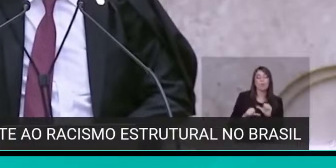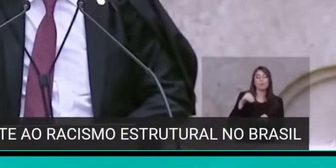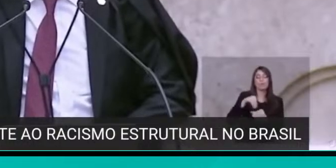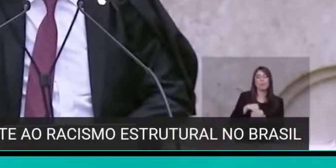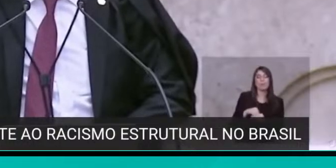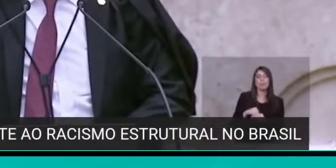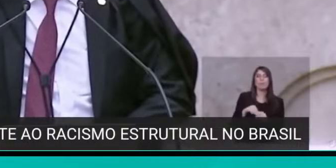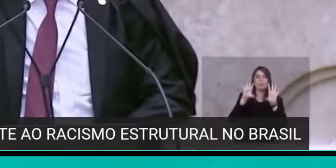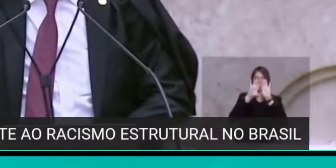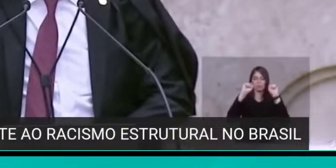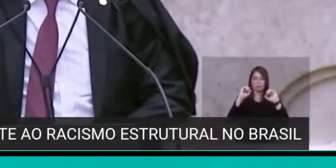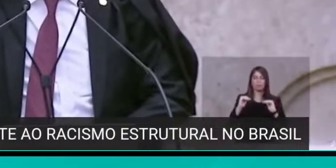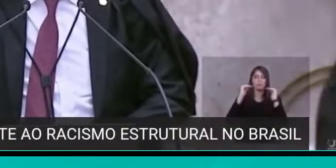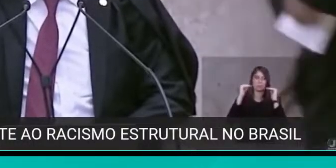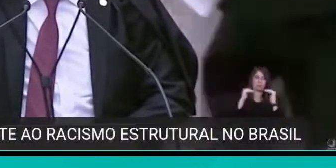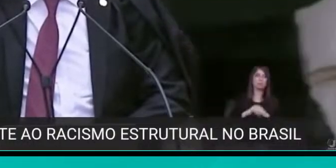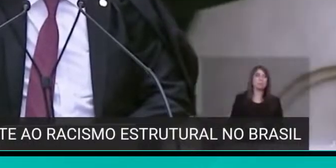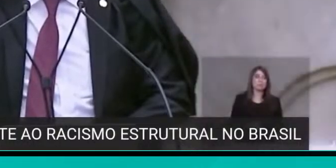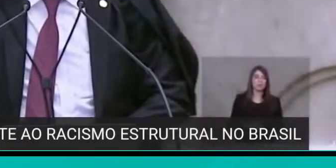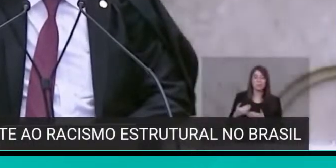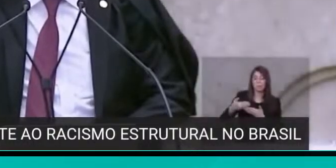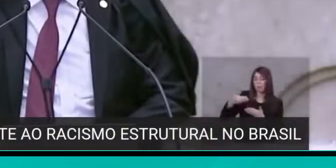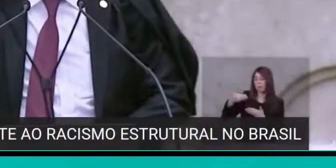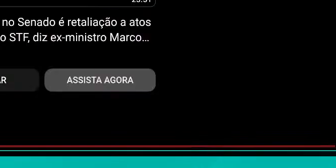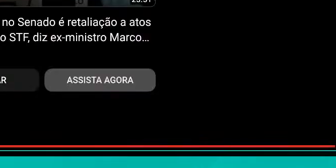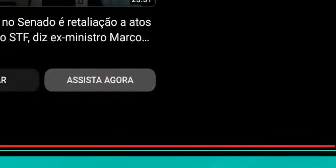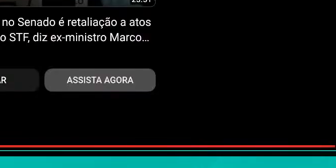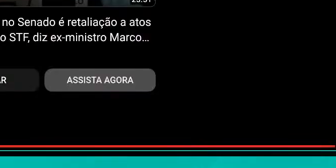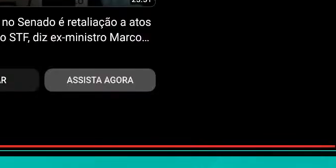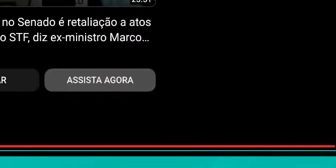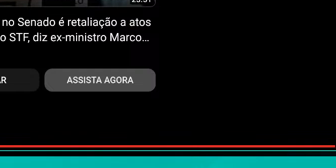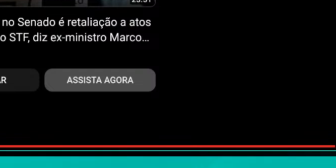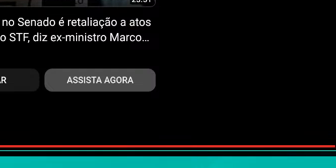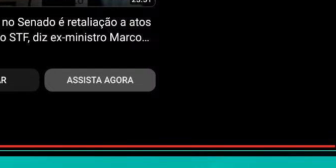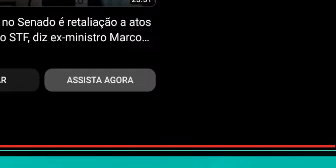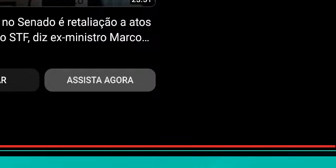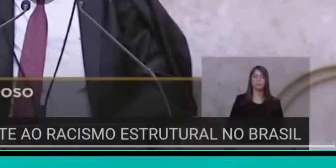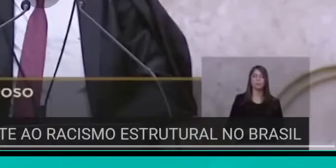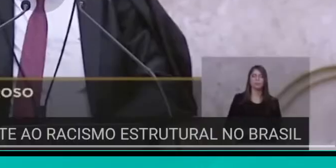Cortes. Os antecedentes não são bons.